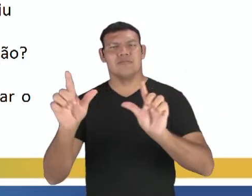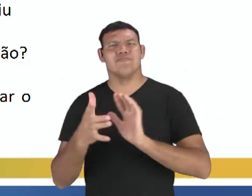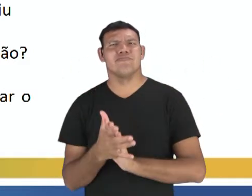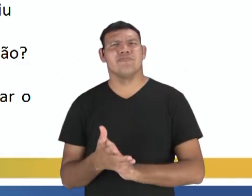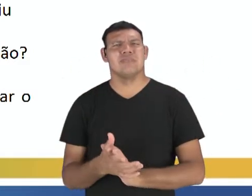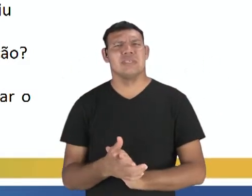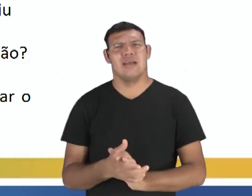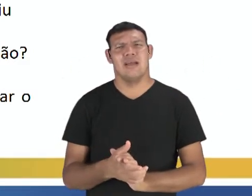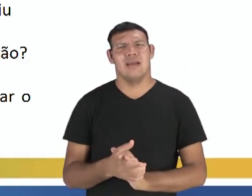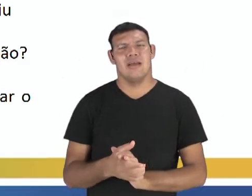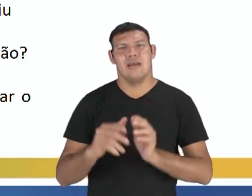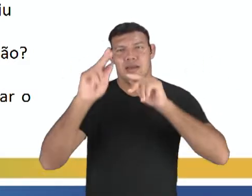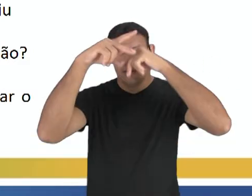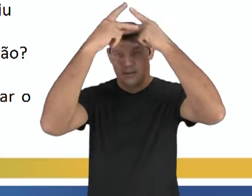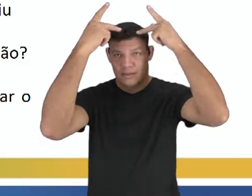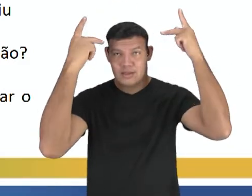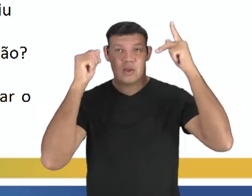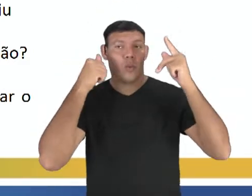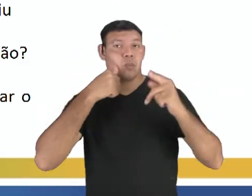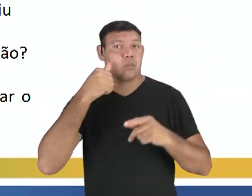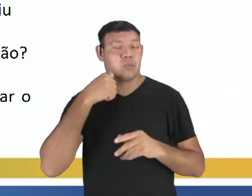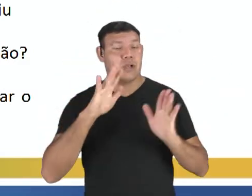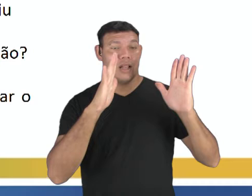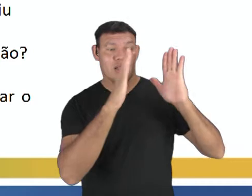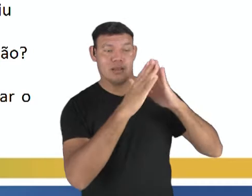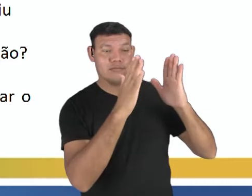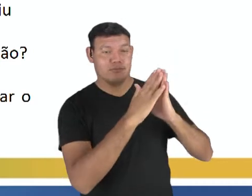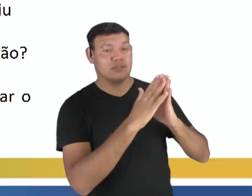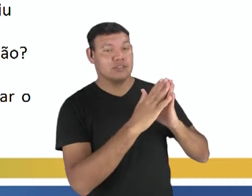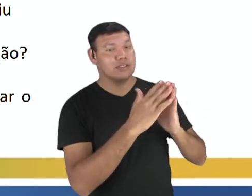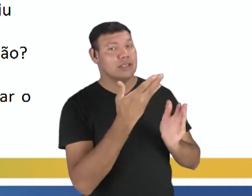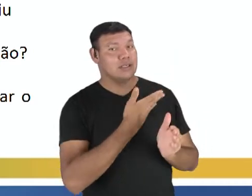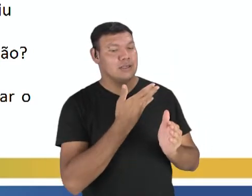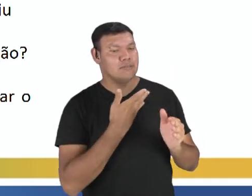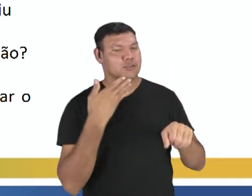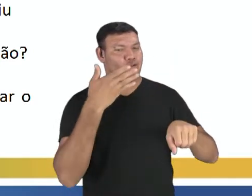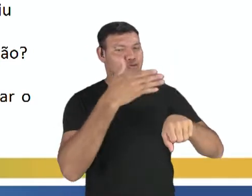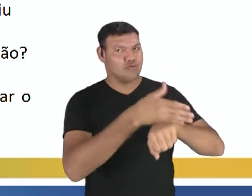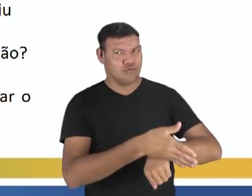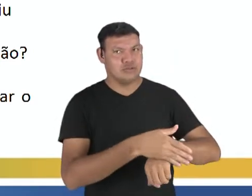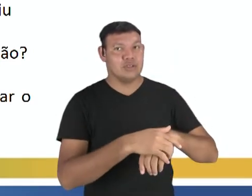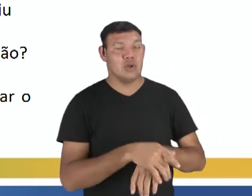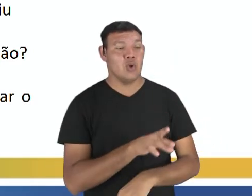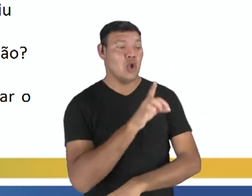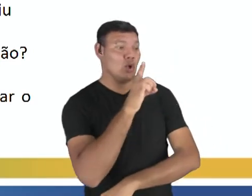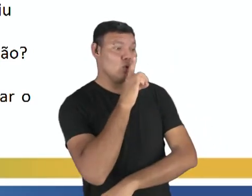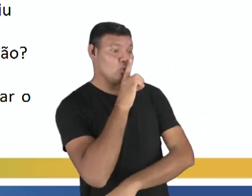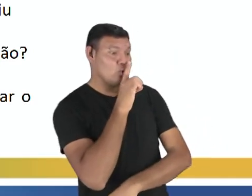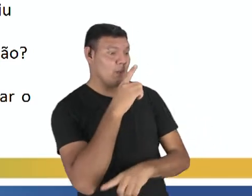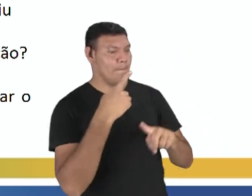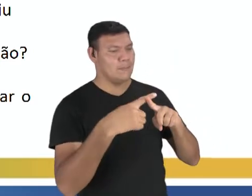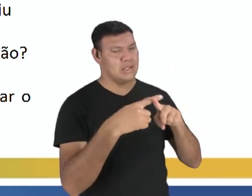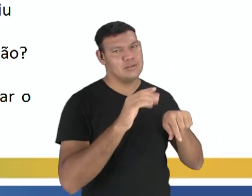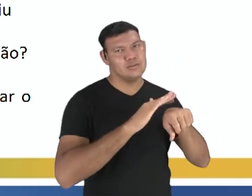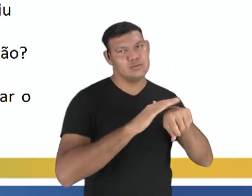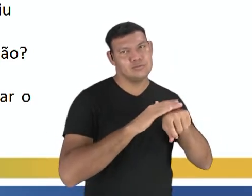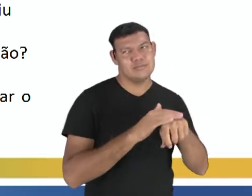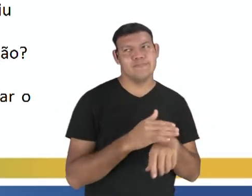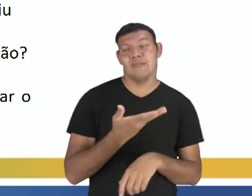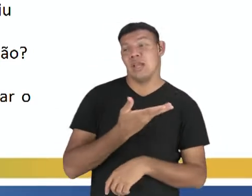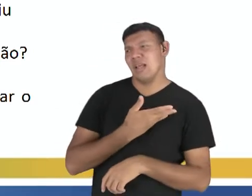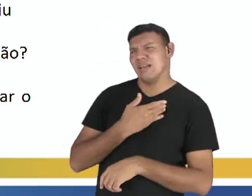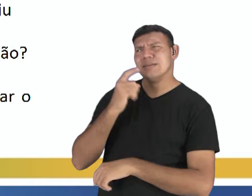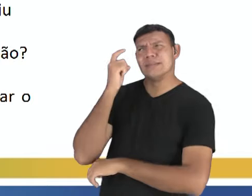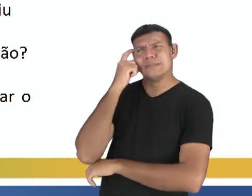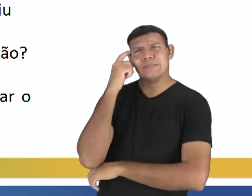muitos diriam: Mafalda estava em sua casa quando seu amigo chegou. Ela pediu que ele não fizesse barulho porque tinha alguém doente. O amigo